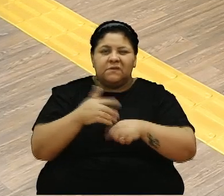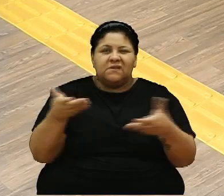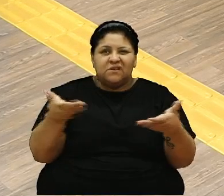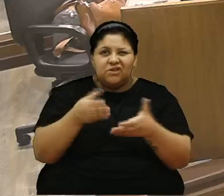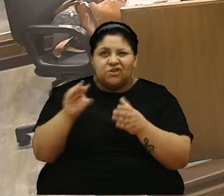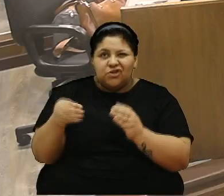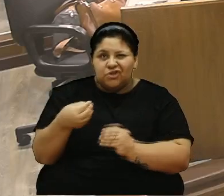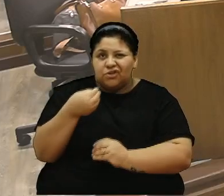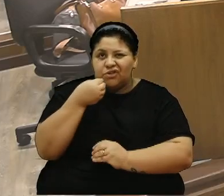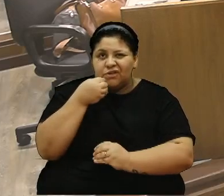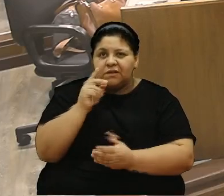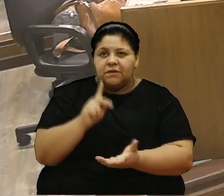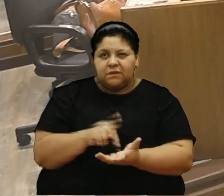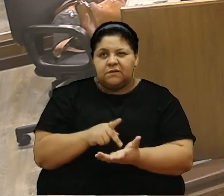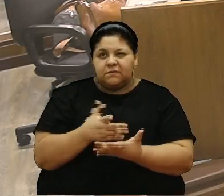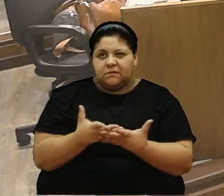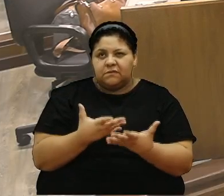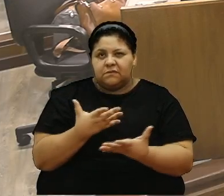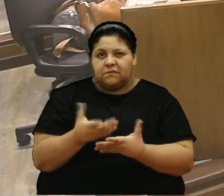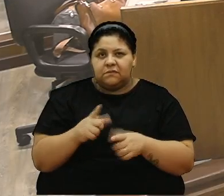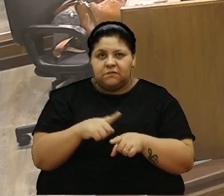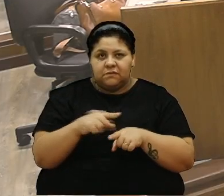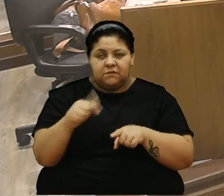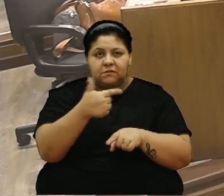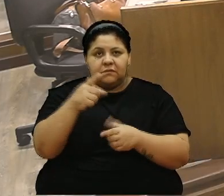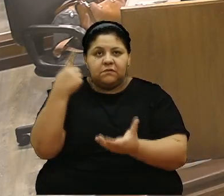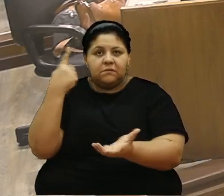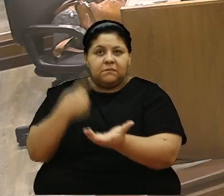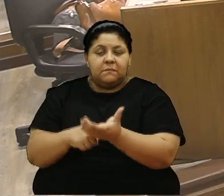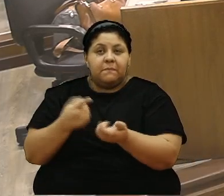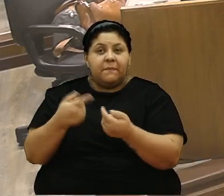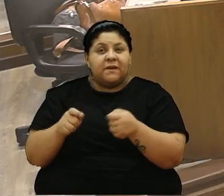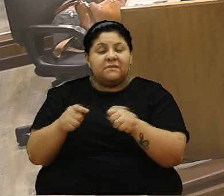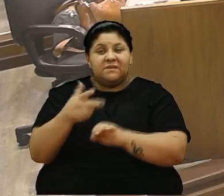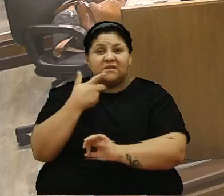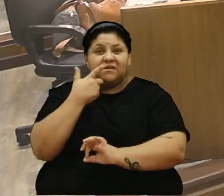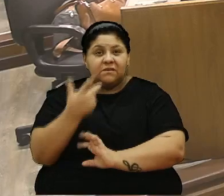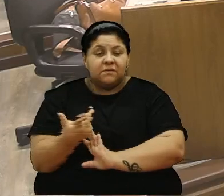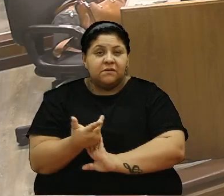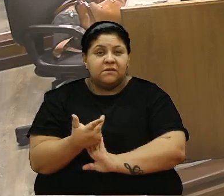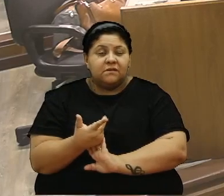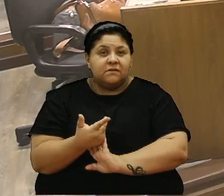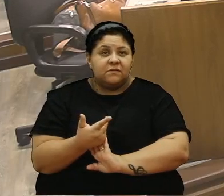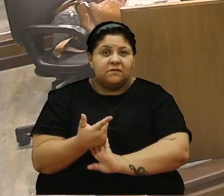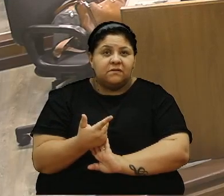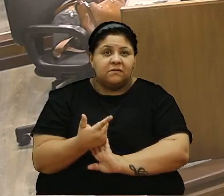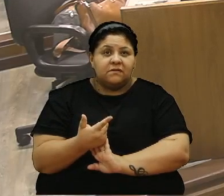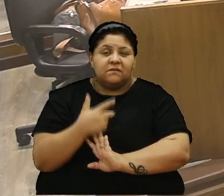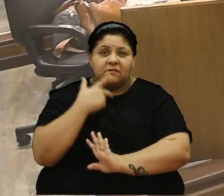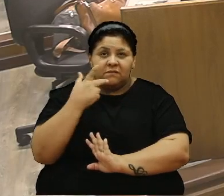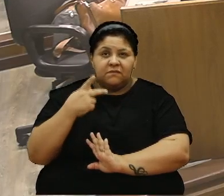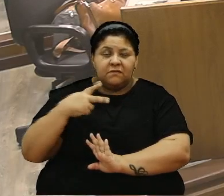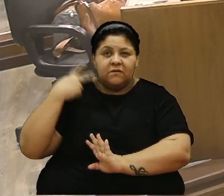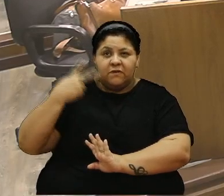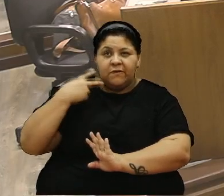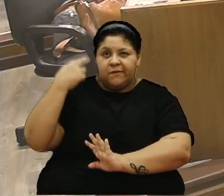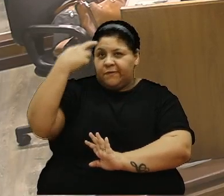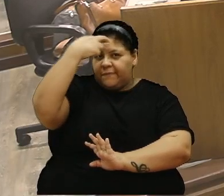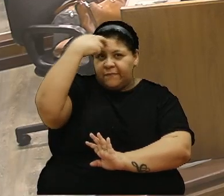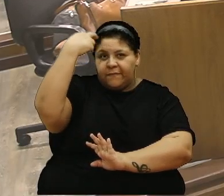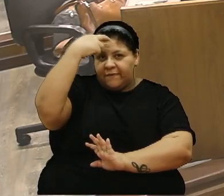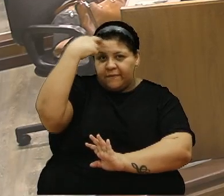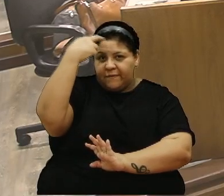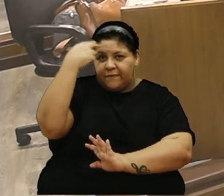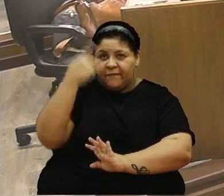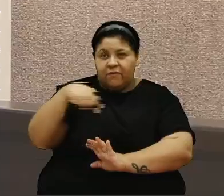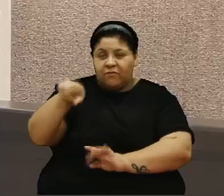aproveitar, na verdade já estava de saída para um outro compromisso, mas não posso deixar de manifestar, ainda com o que disse o colega Rafael Bueno, sobre essa